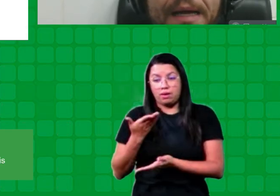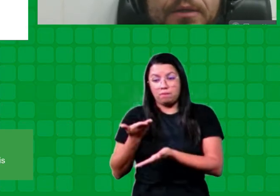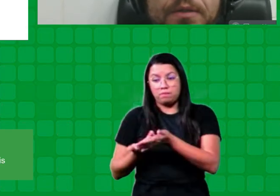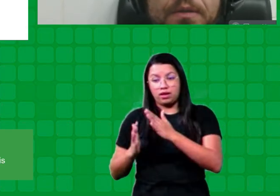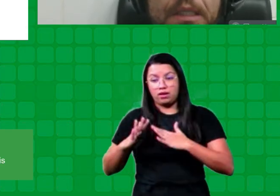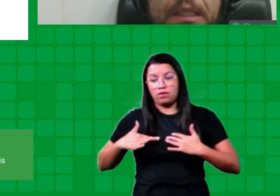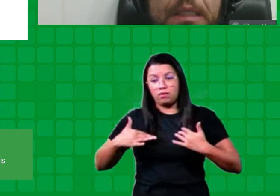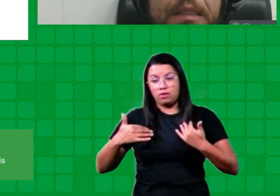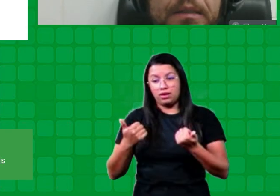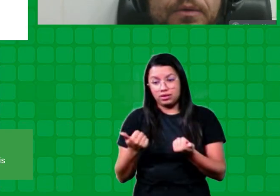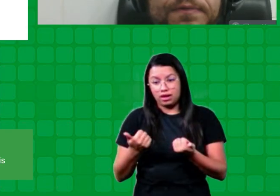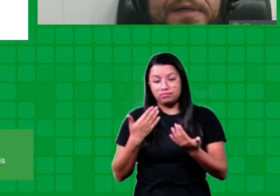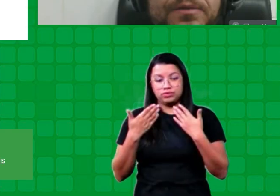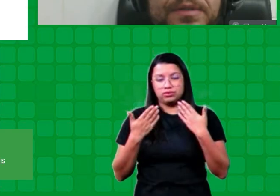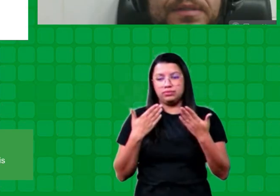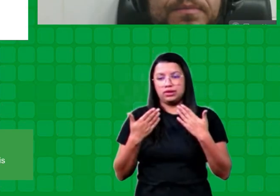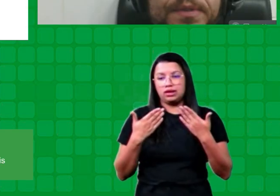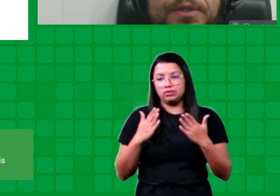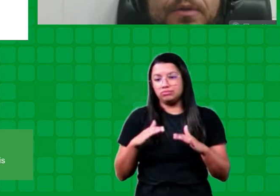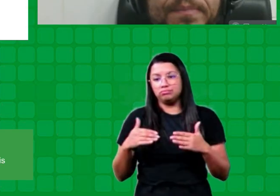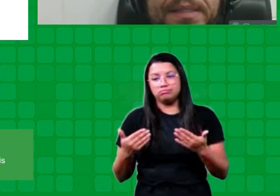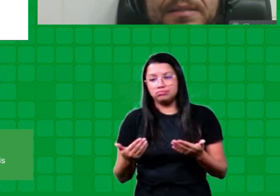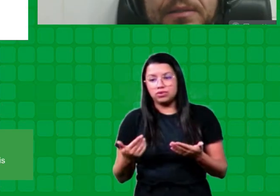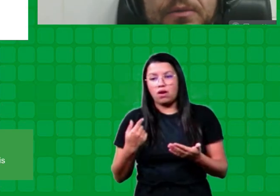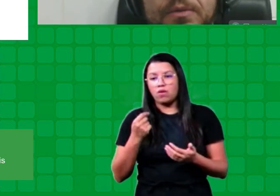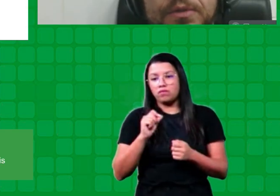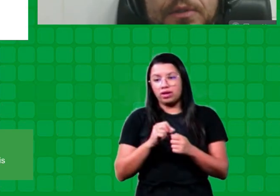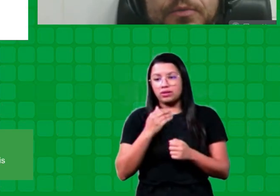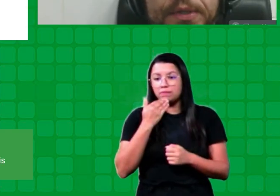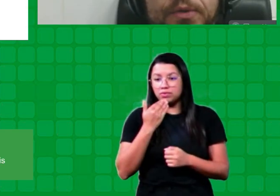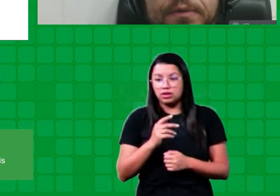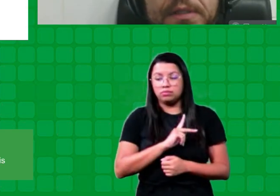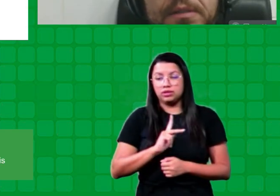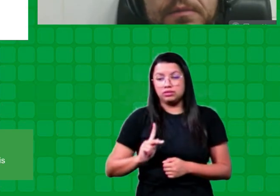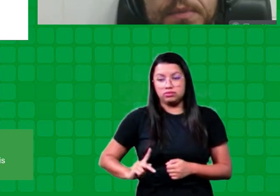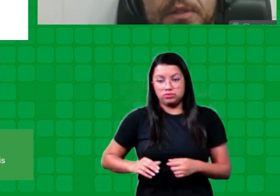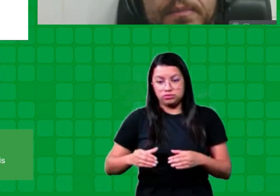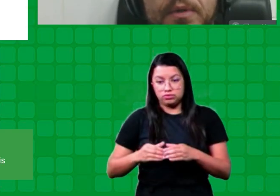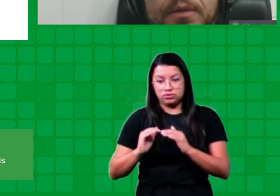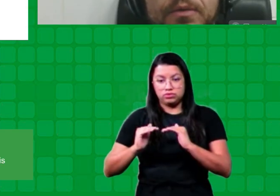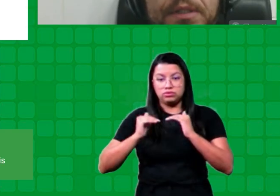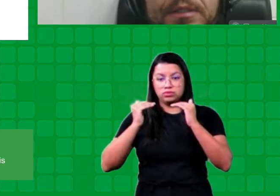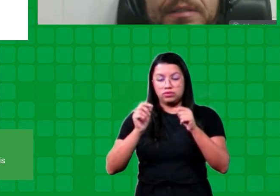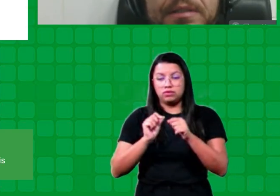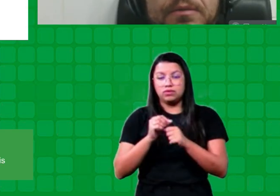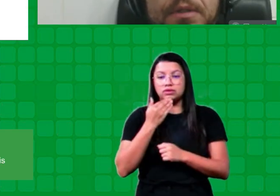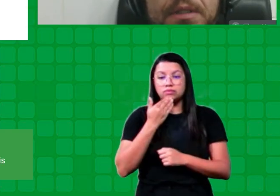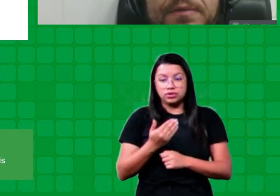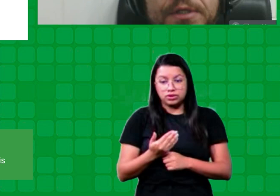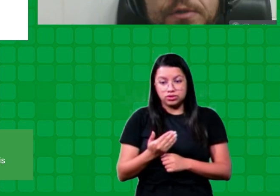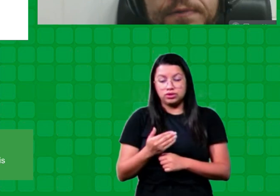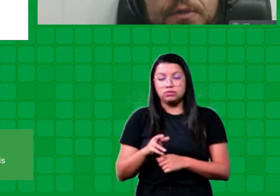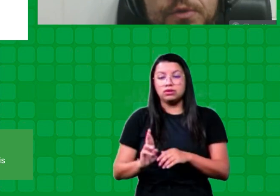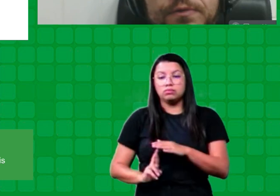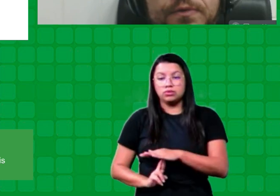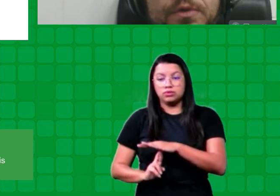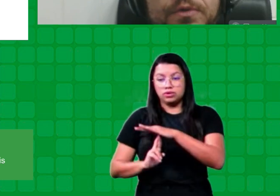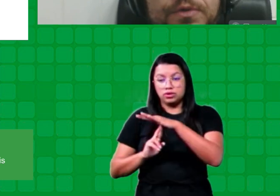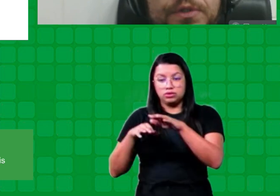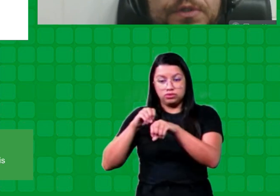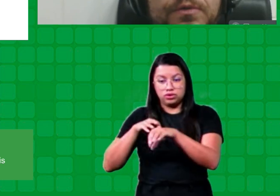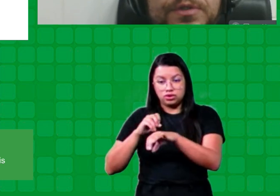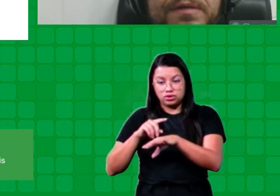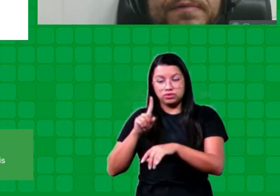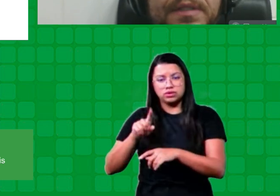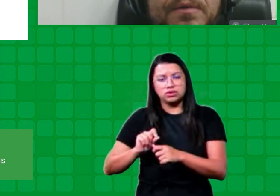do debate. Então, eu faço esse pedido à presidência do Conselho Superior, faço esse pedido à Pró-Reitoria de Ensino, que seja feito um